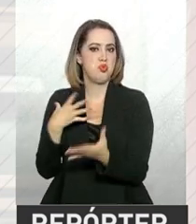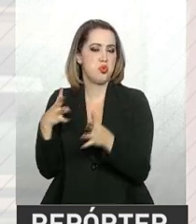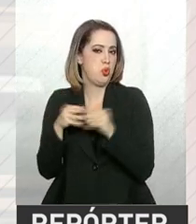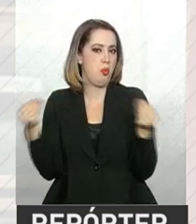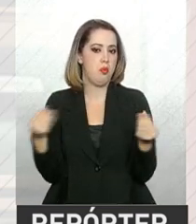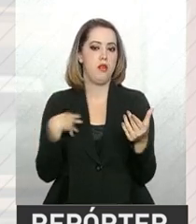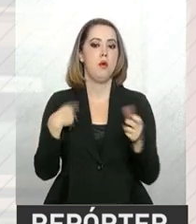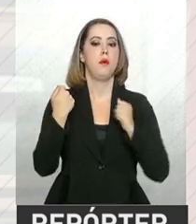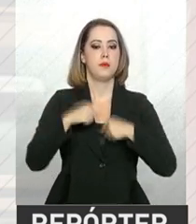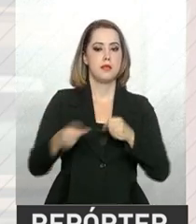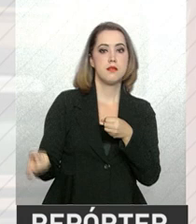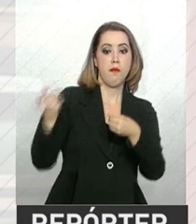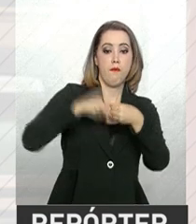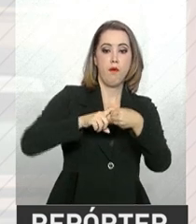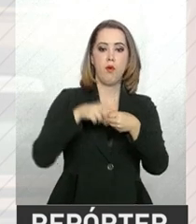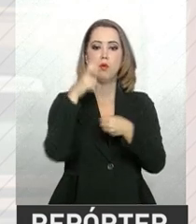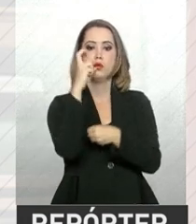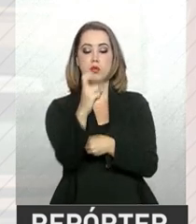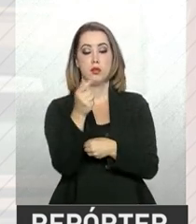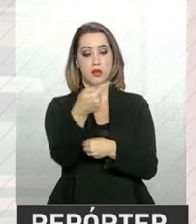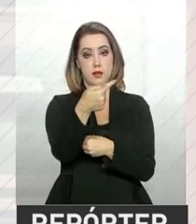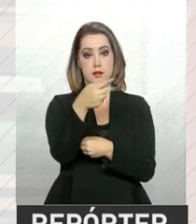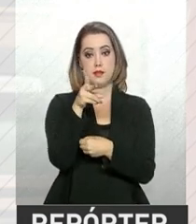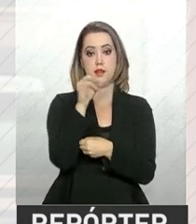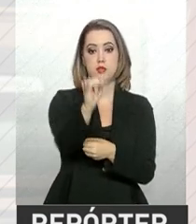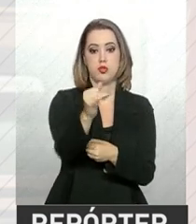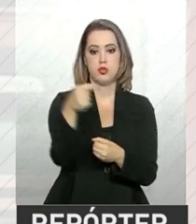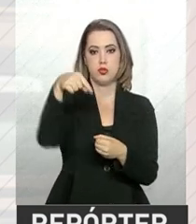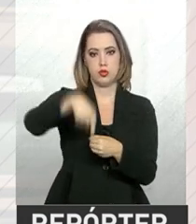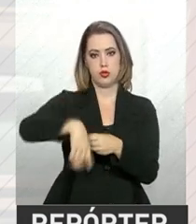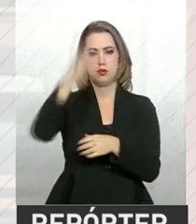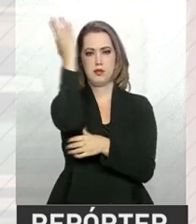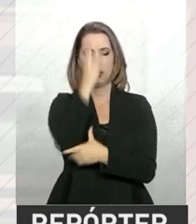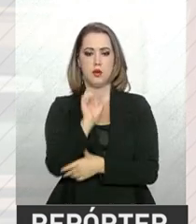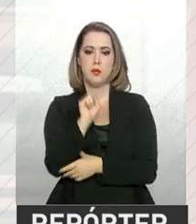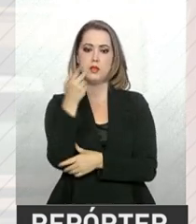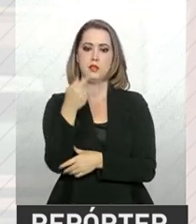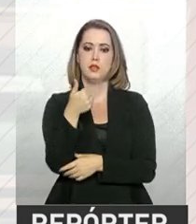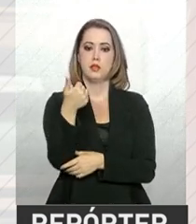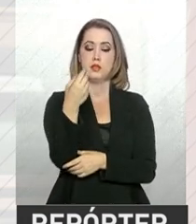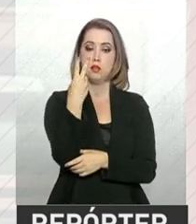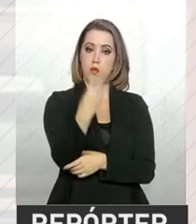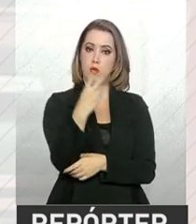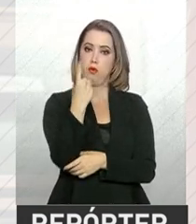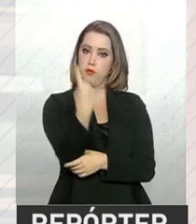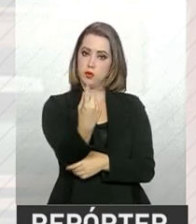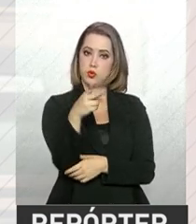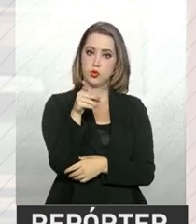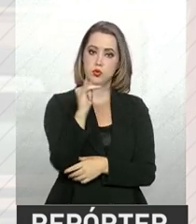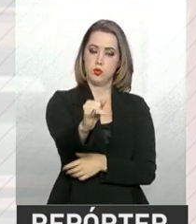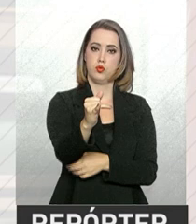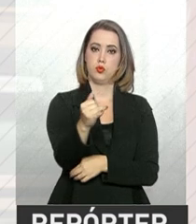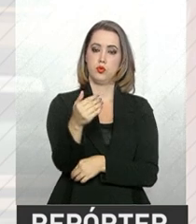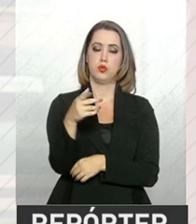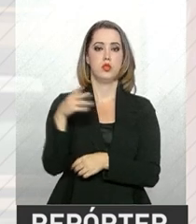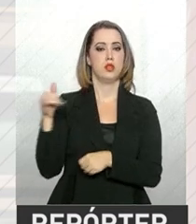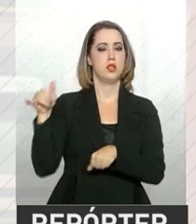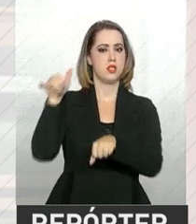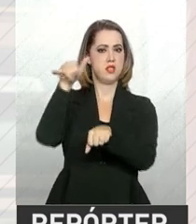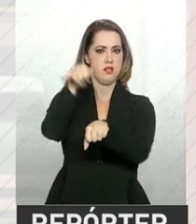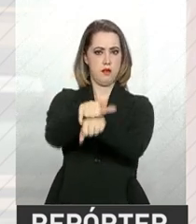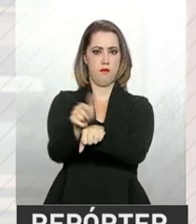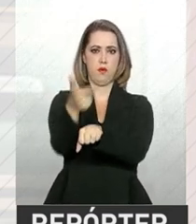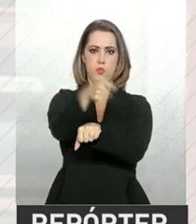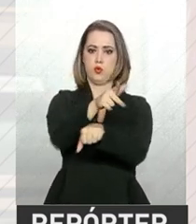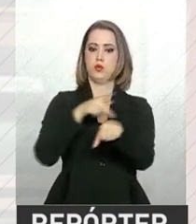domésticos e para 21 dias em voos internacionais. Após esse prazo, se a bagagem não for localizada, as empresas aéreas terão no máximo